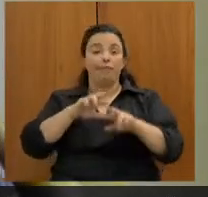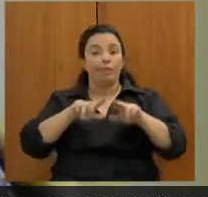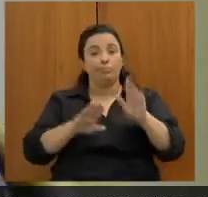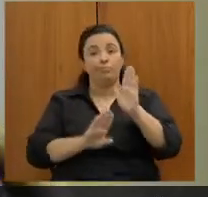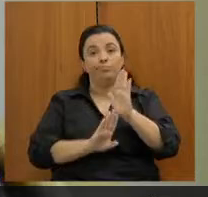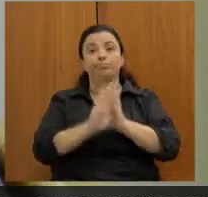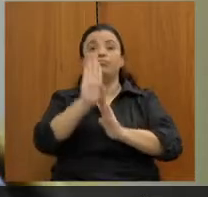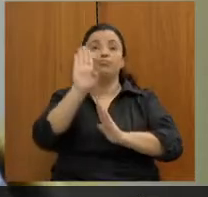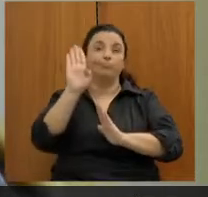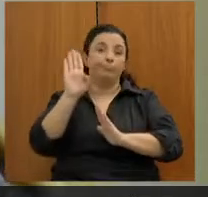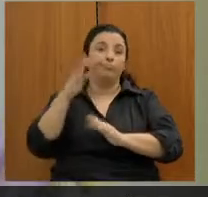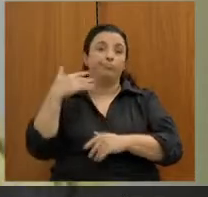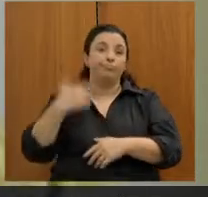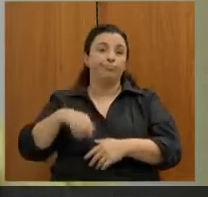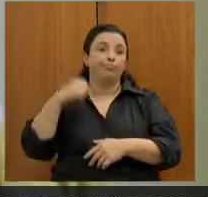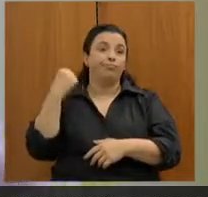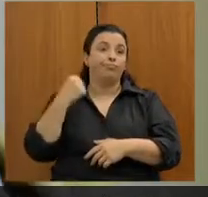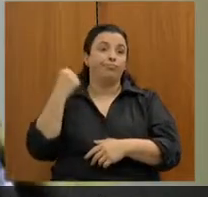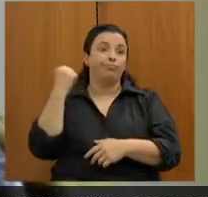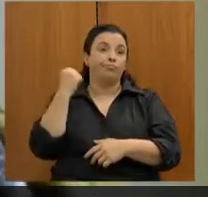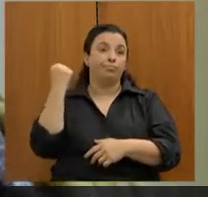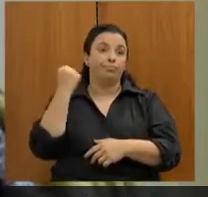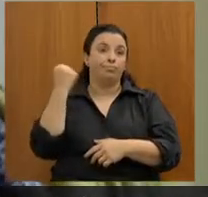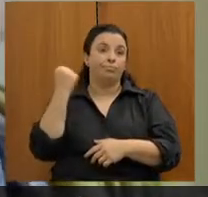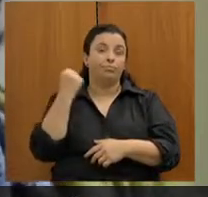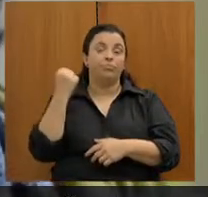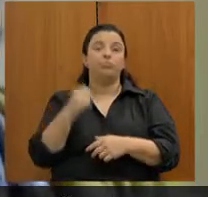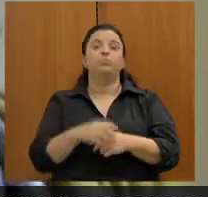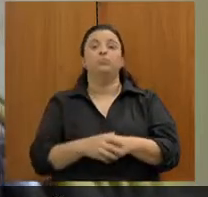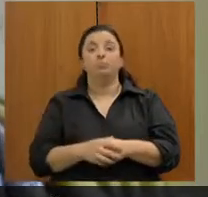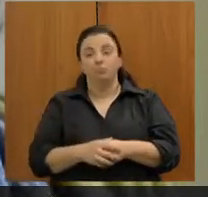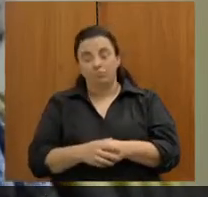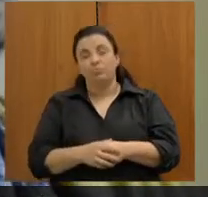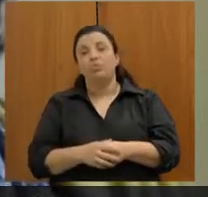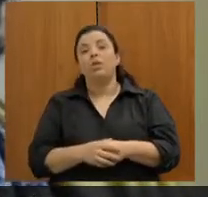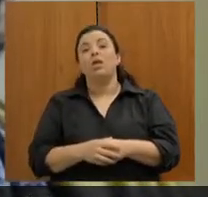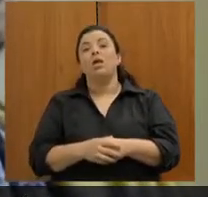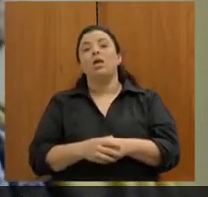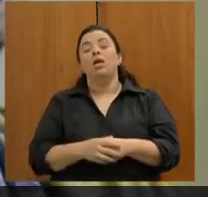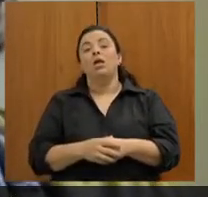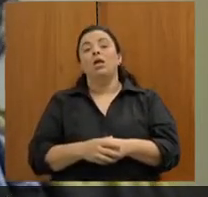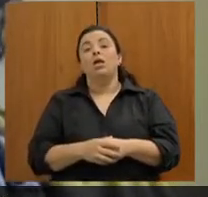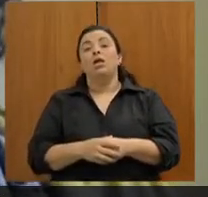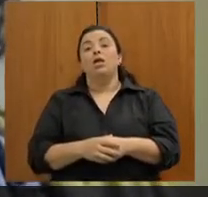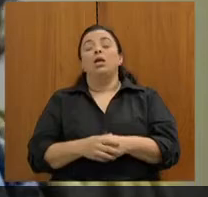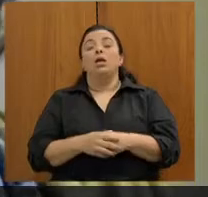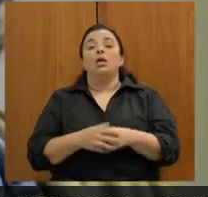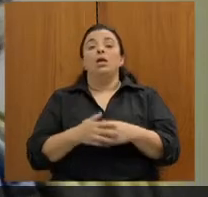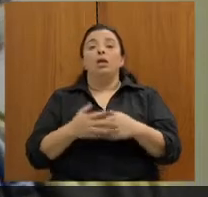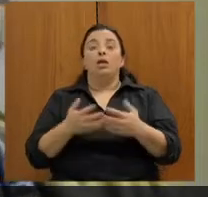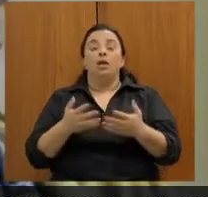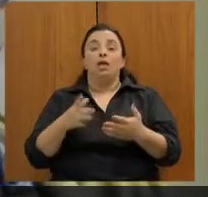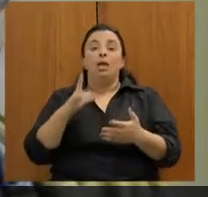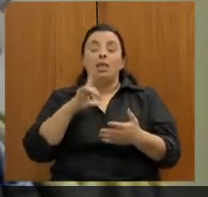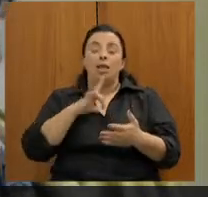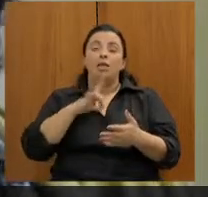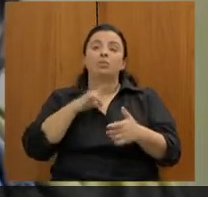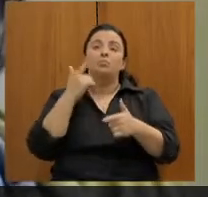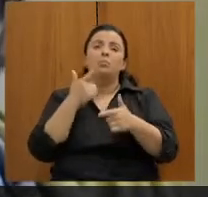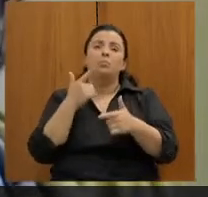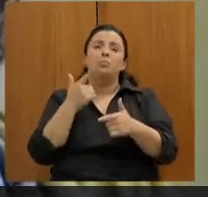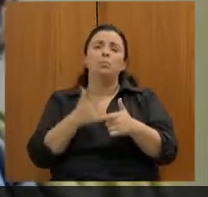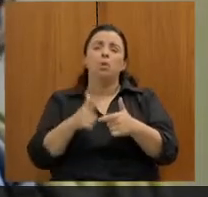aqui em Nova Lima a gente tem tentado da identificou né problema já certo a